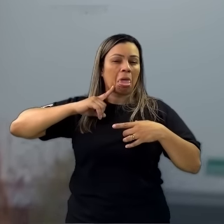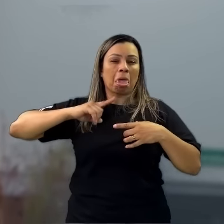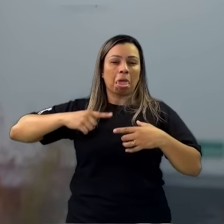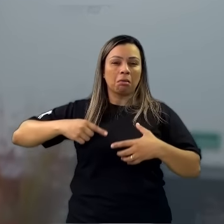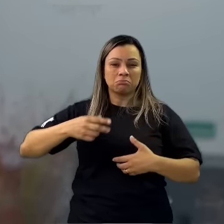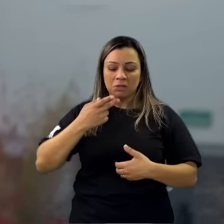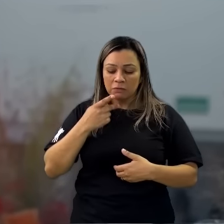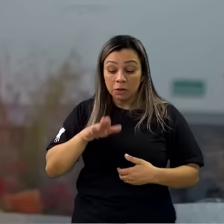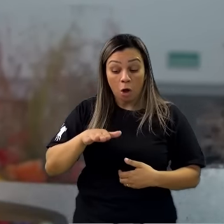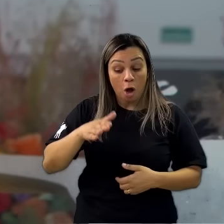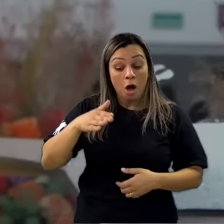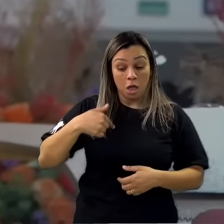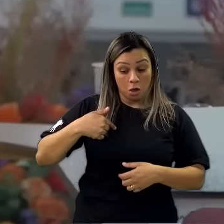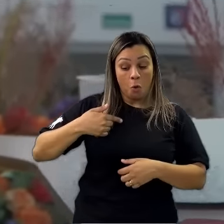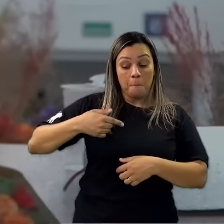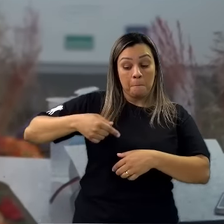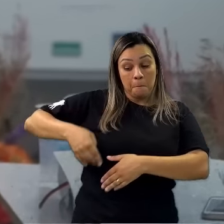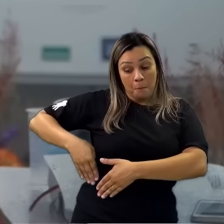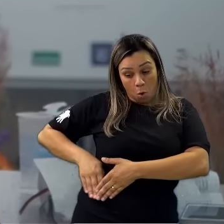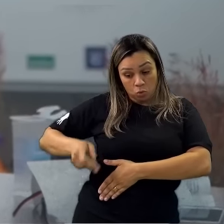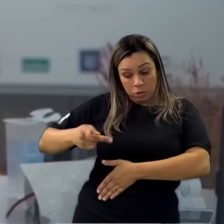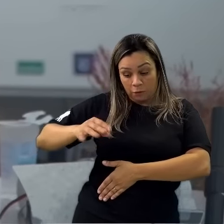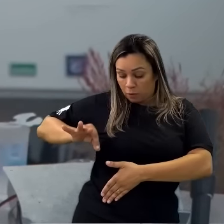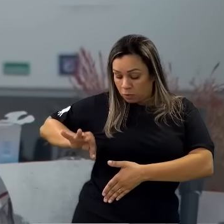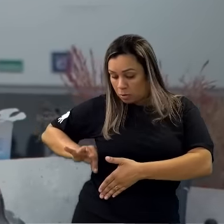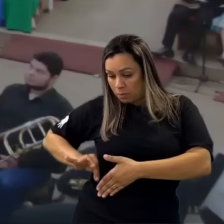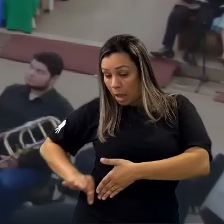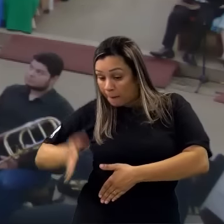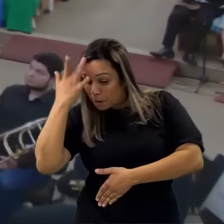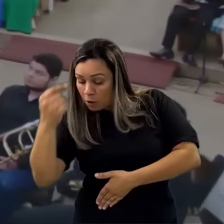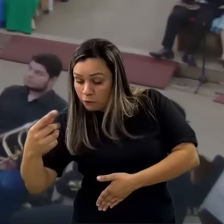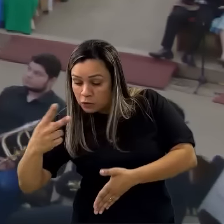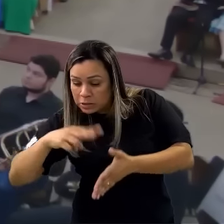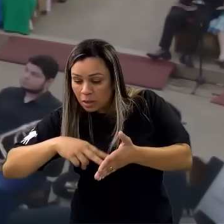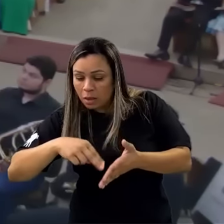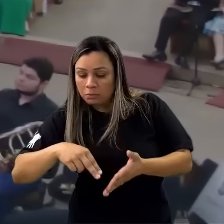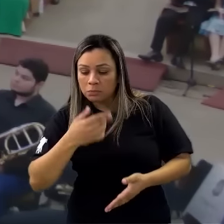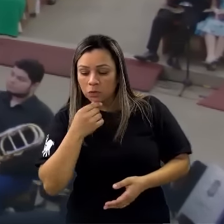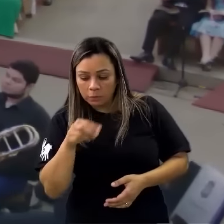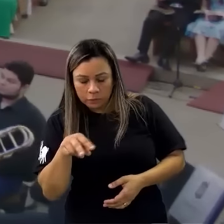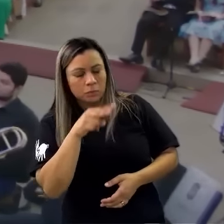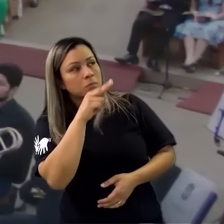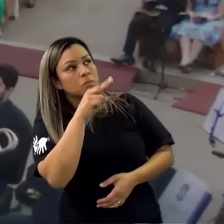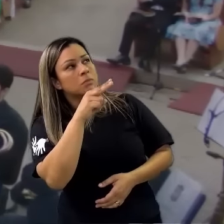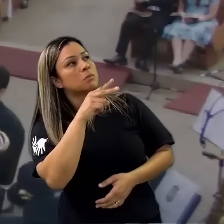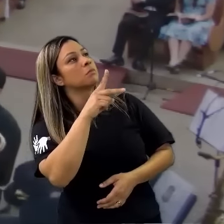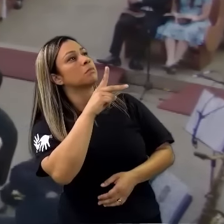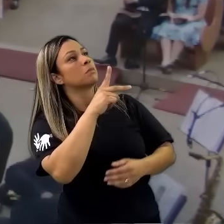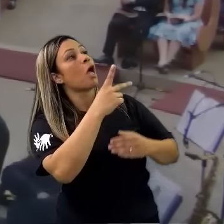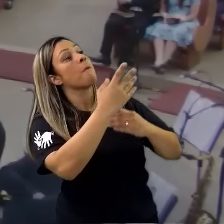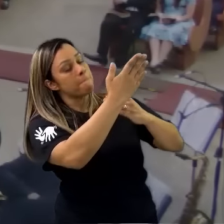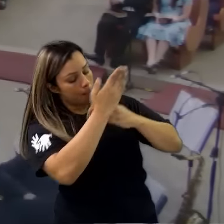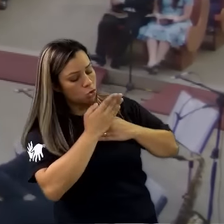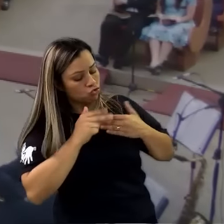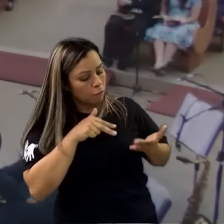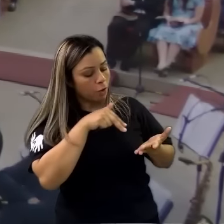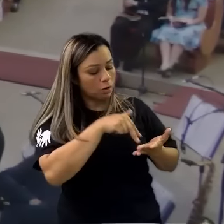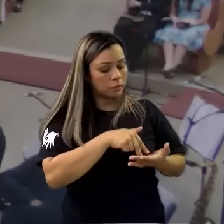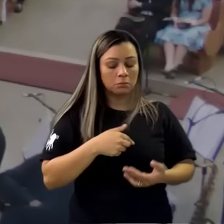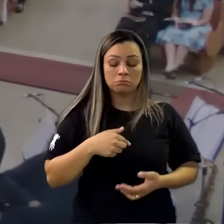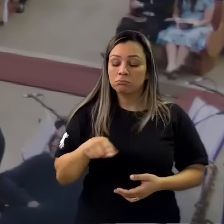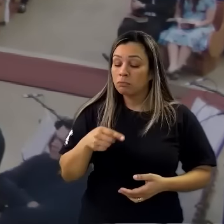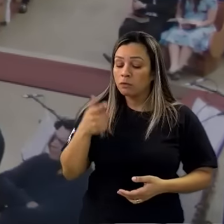ele eu vou colocar no seu bolso que Jesus te ama quando eu disse isso ele falou assim me ajuda a ficar de pé eu disse Senhor o Senhor não vai conseguir Como que o